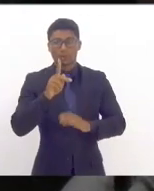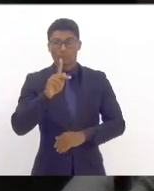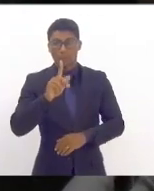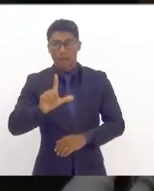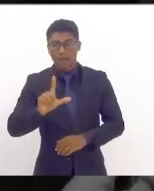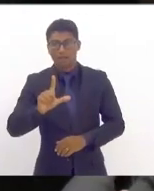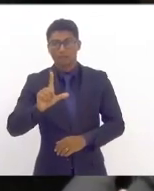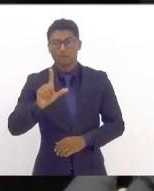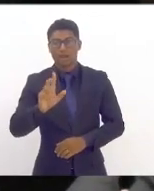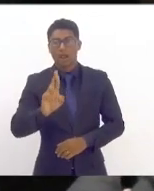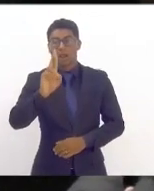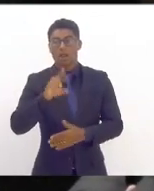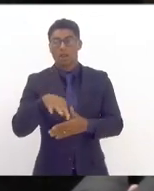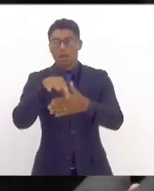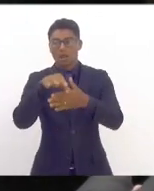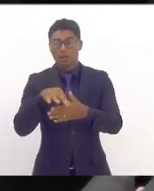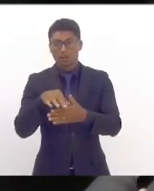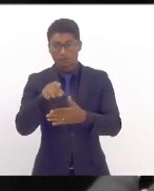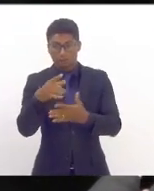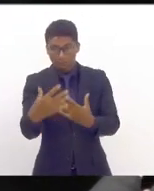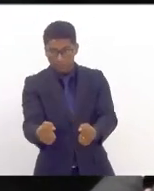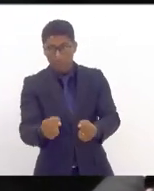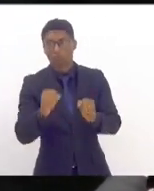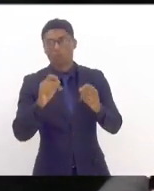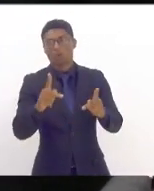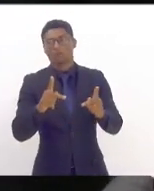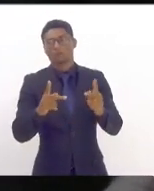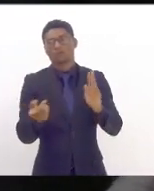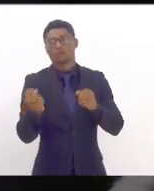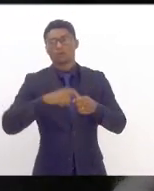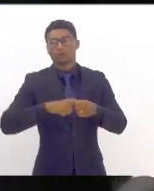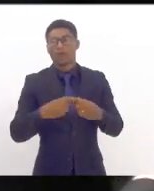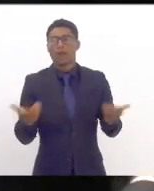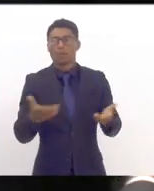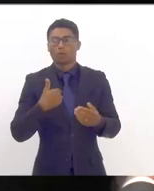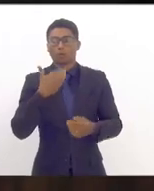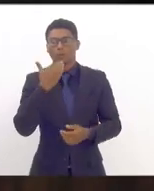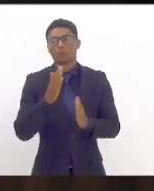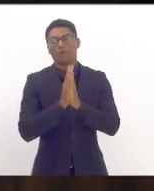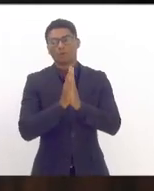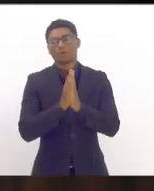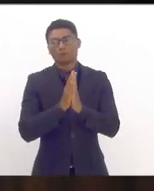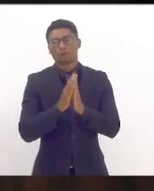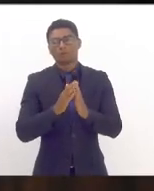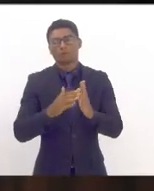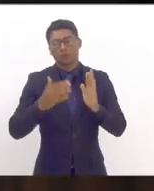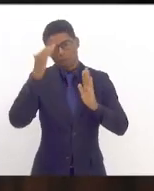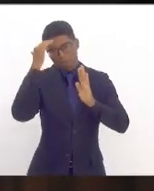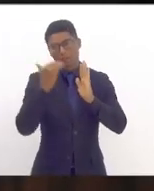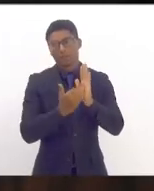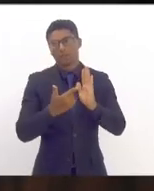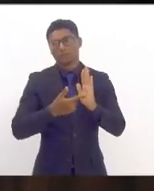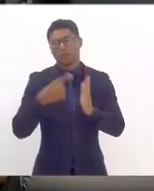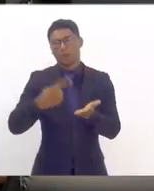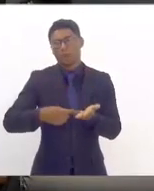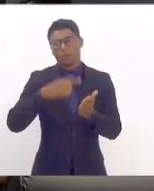que ficou acordado naquele dia e é o que eu peço o cumprimento do acordo nesse momento Deputado Luiz Paulo